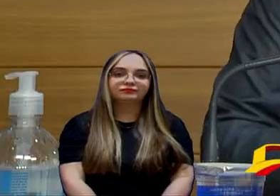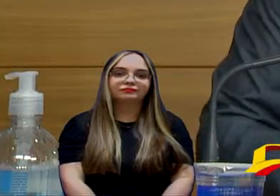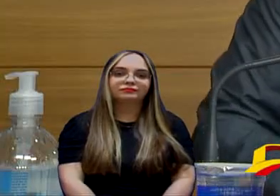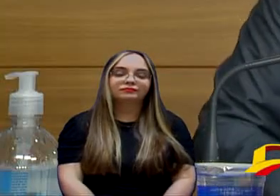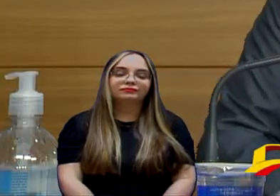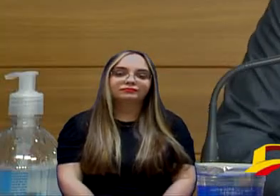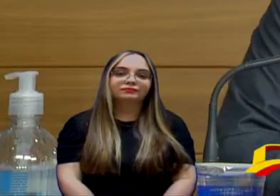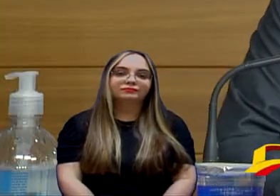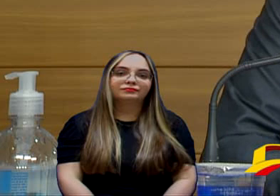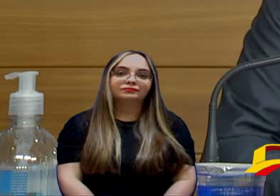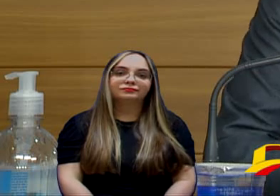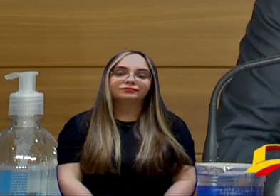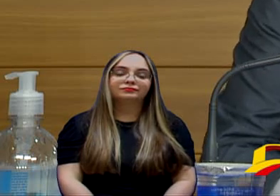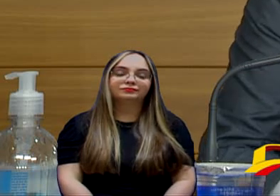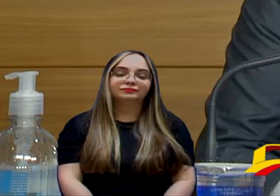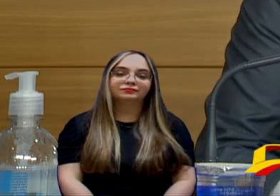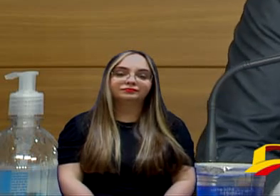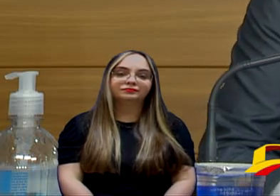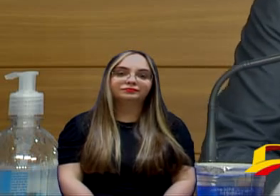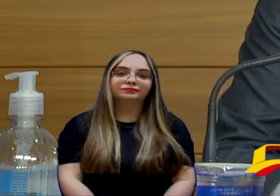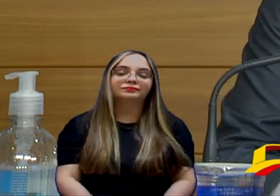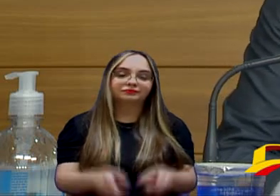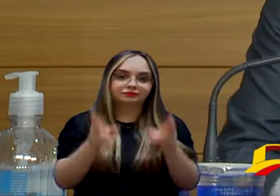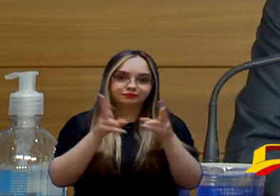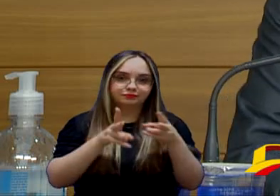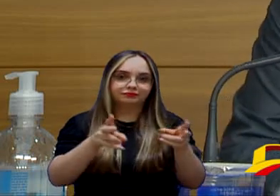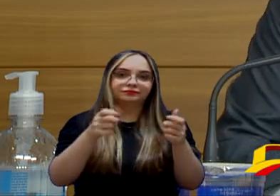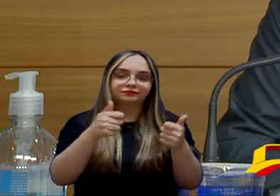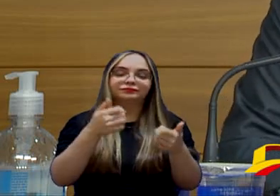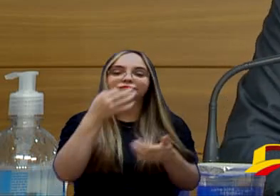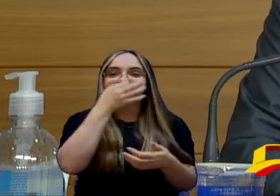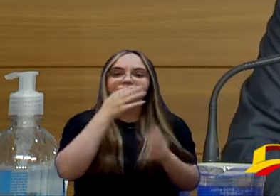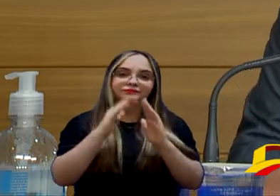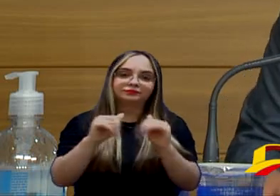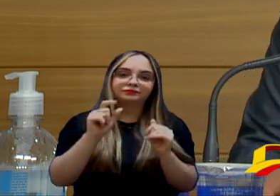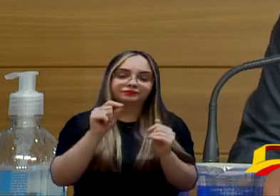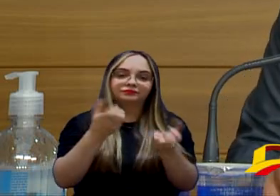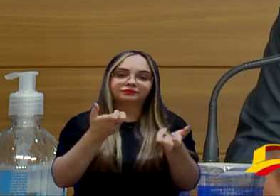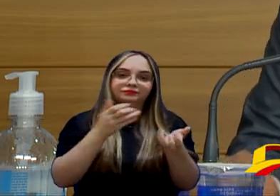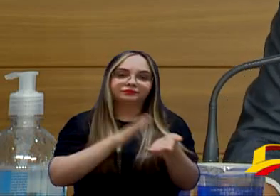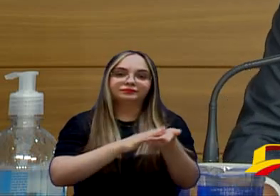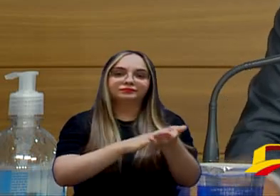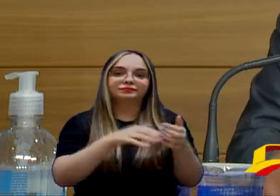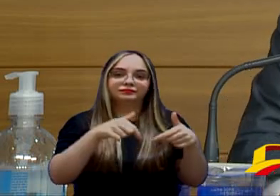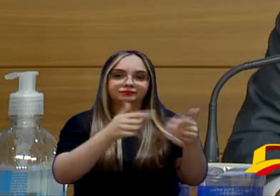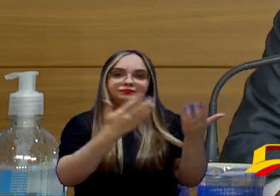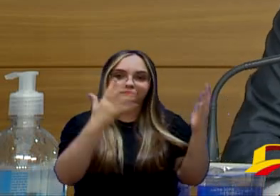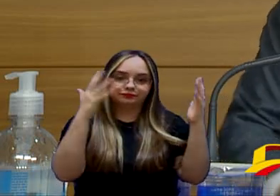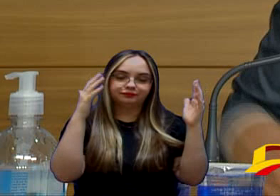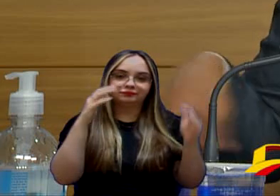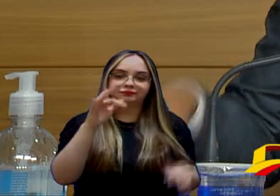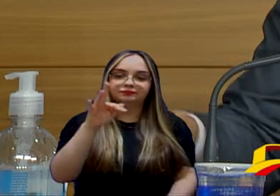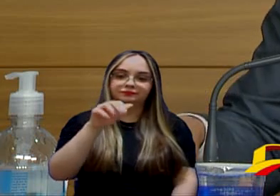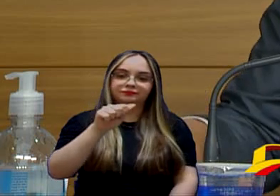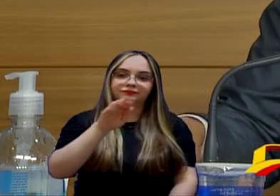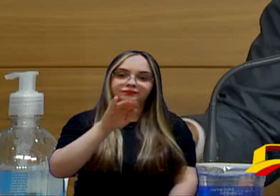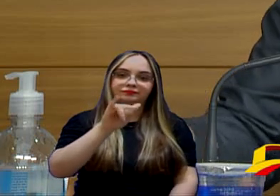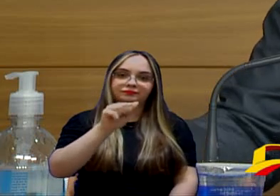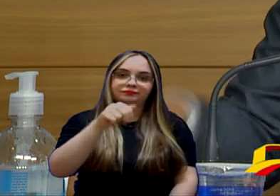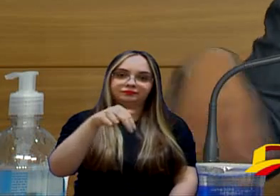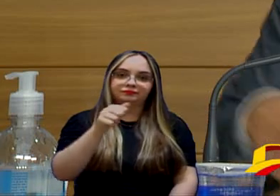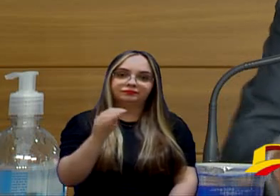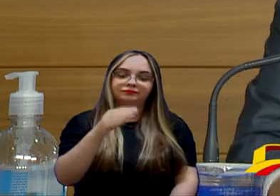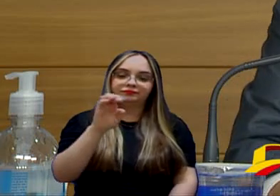dando segmento à sessão requerimento verbal voto de congratulações a senhora Fabiana herculin maitan